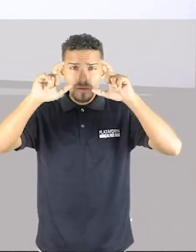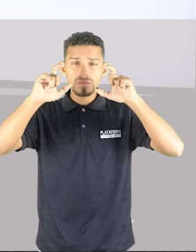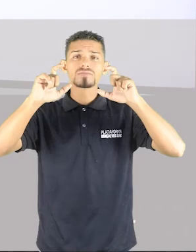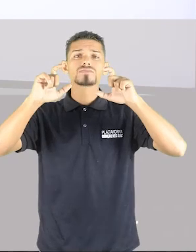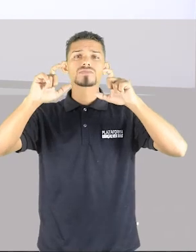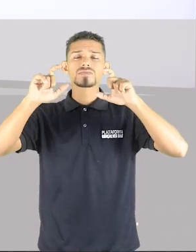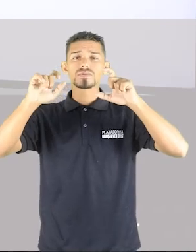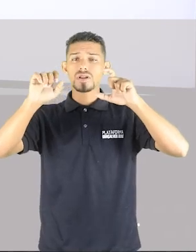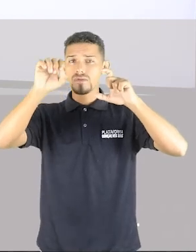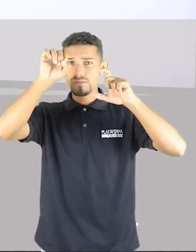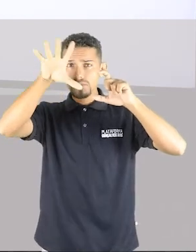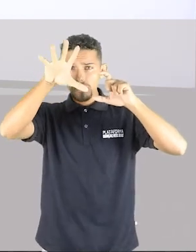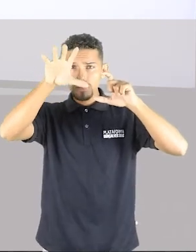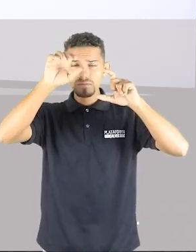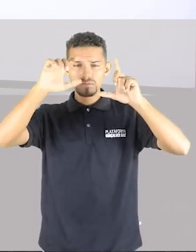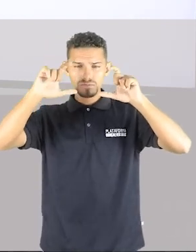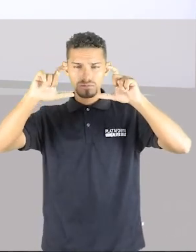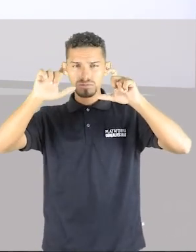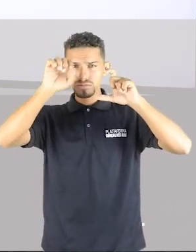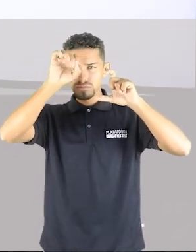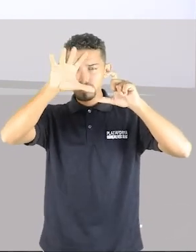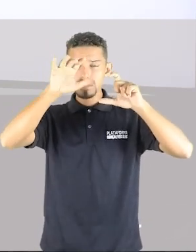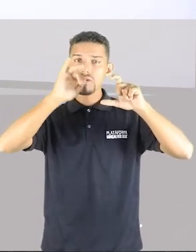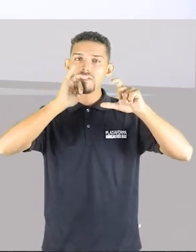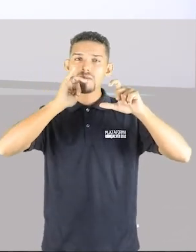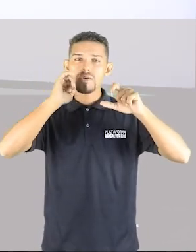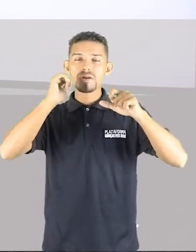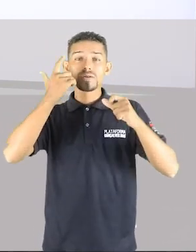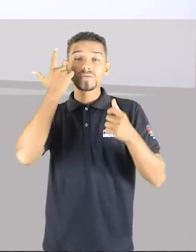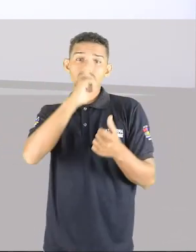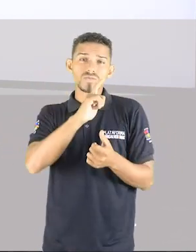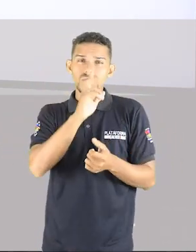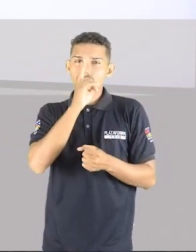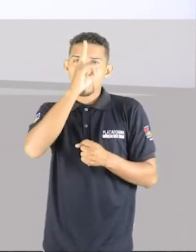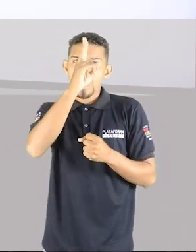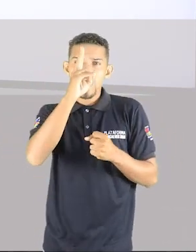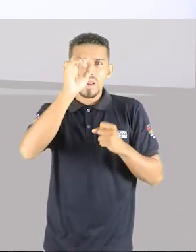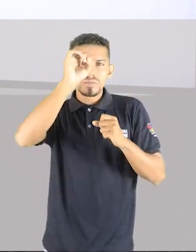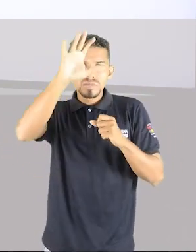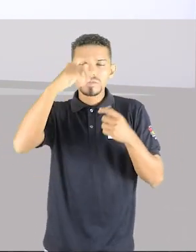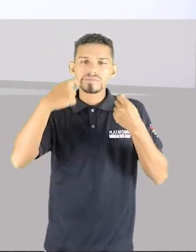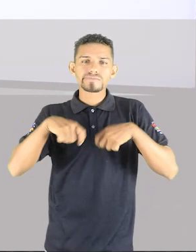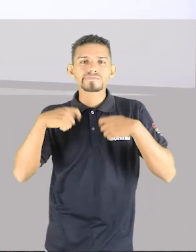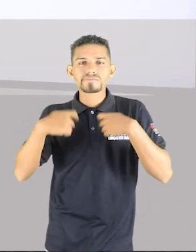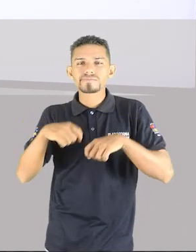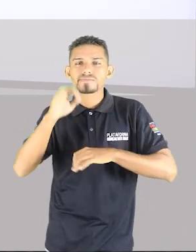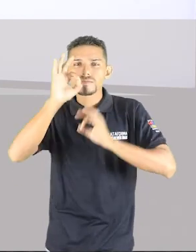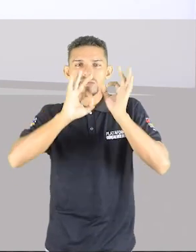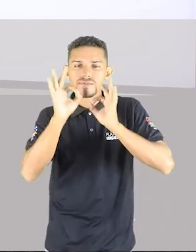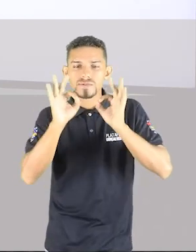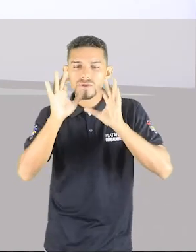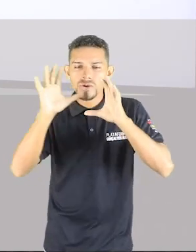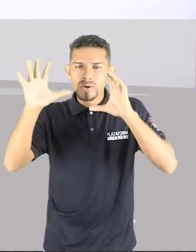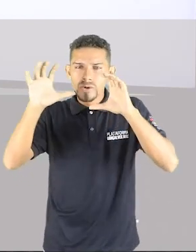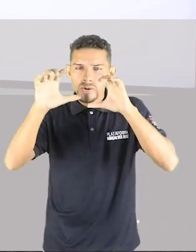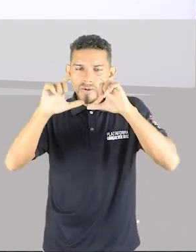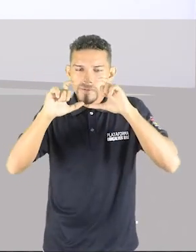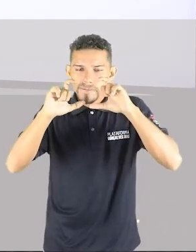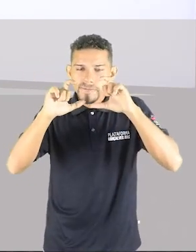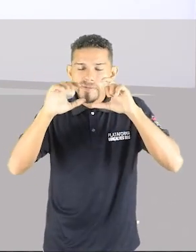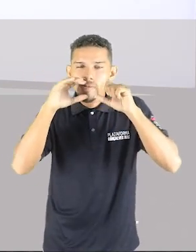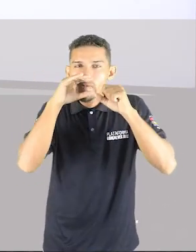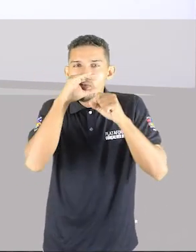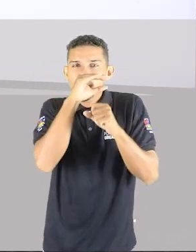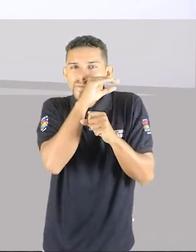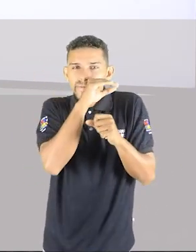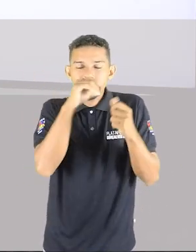fotográficas que tem o flash ali para acender aquela luz é necessário armazenar uma quantidade de carga